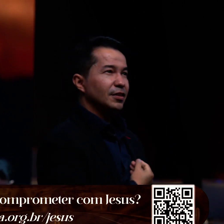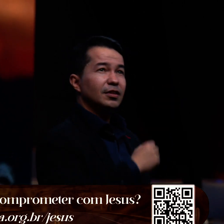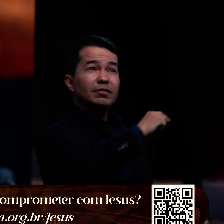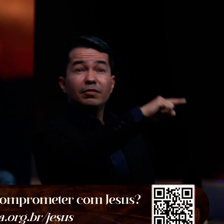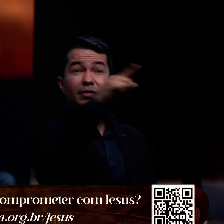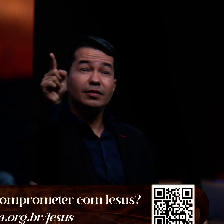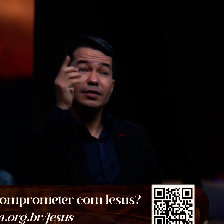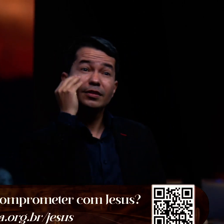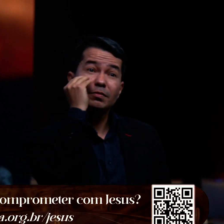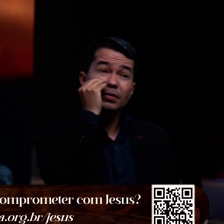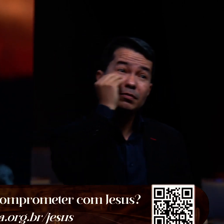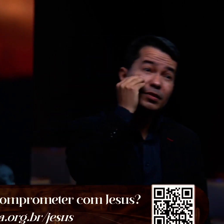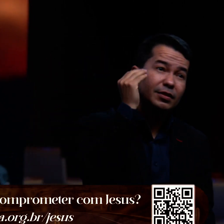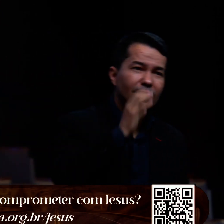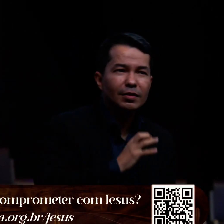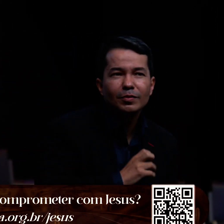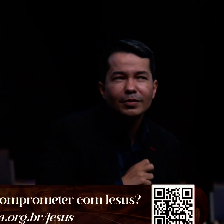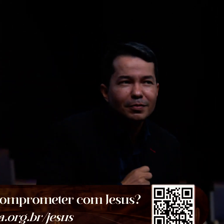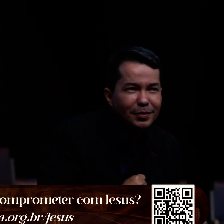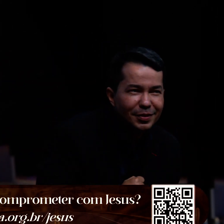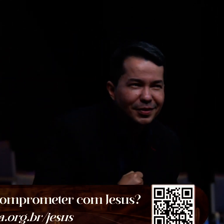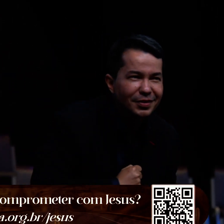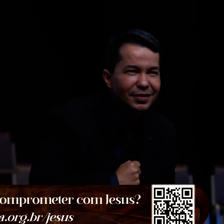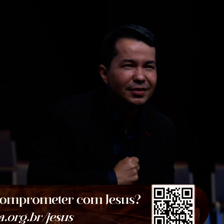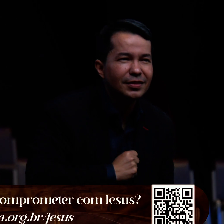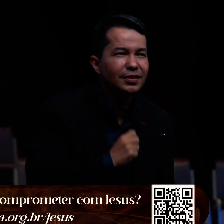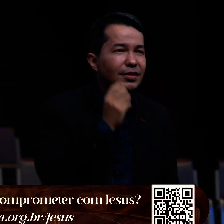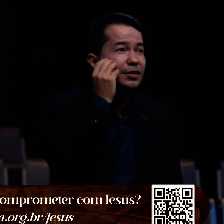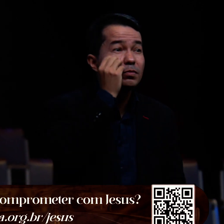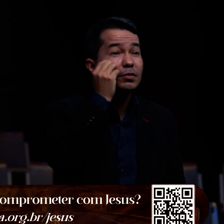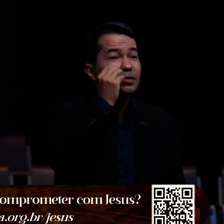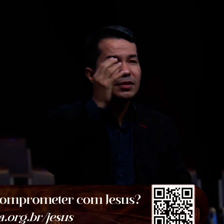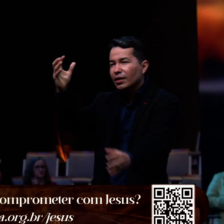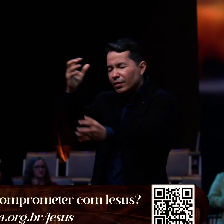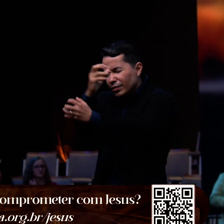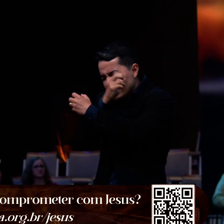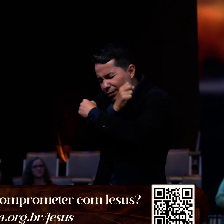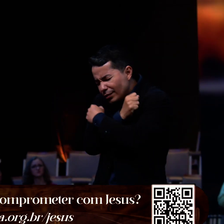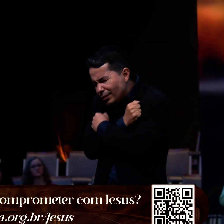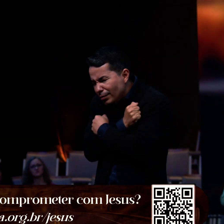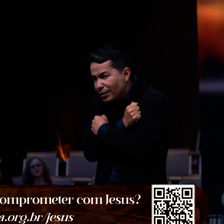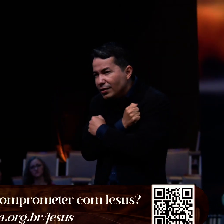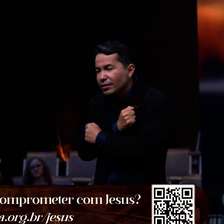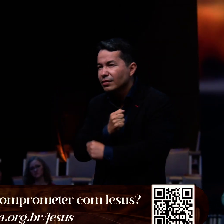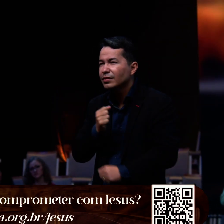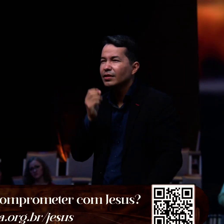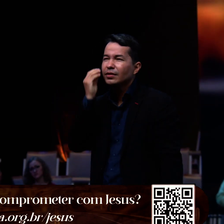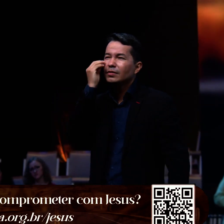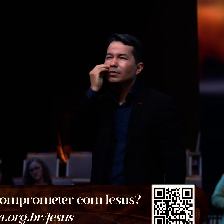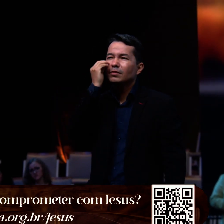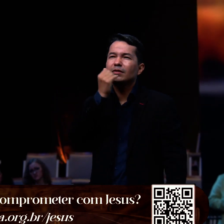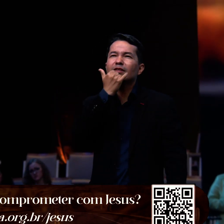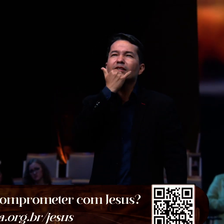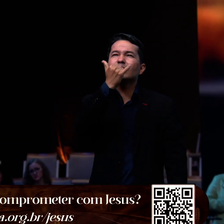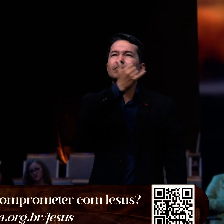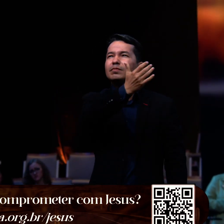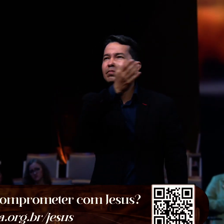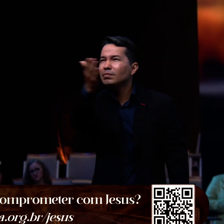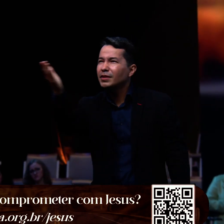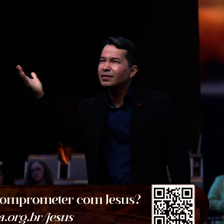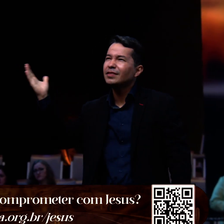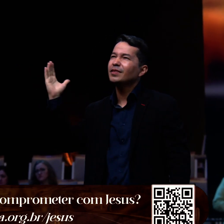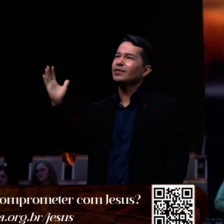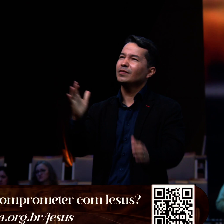vida. Você que deseja experimentar esse amor, experimentar do abraço, do acolhimento do